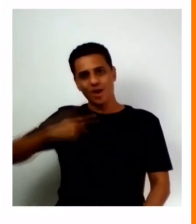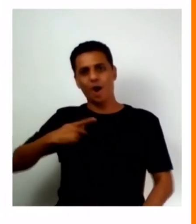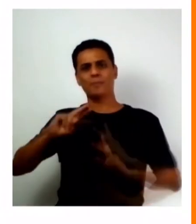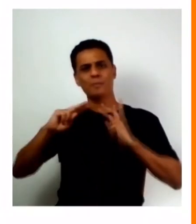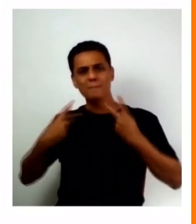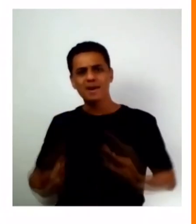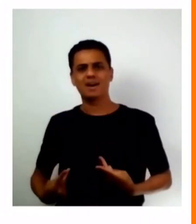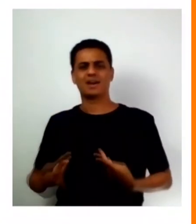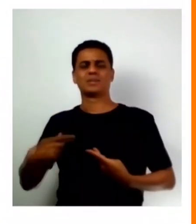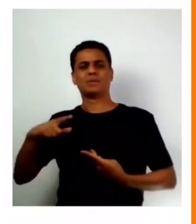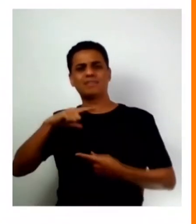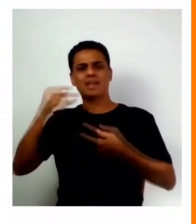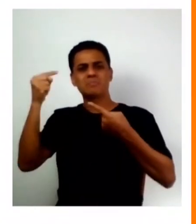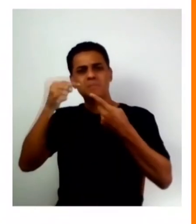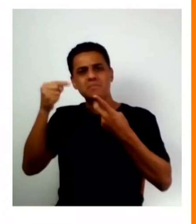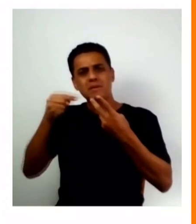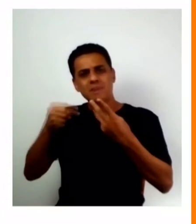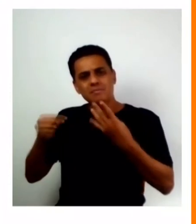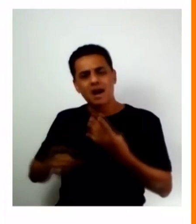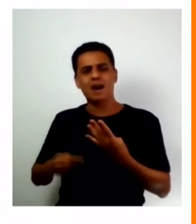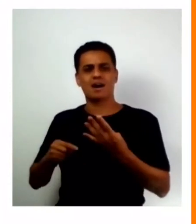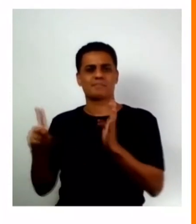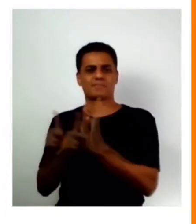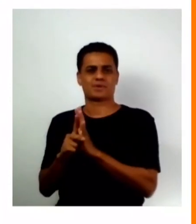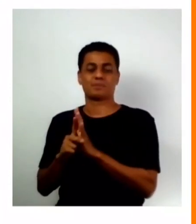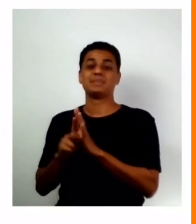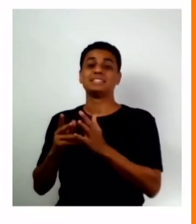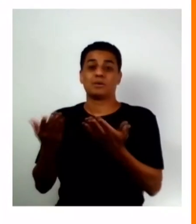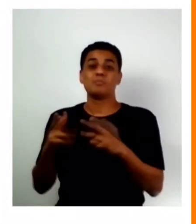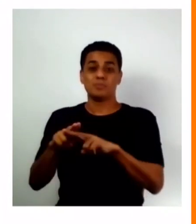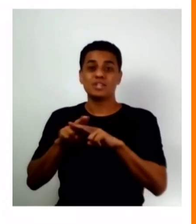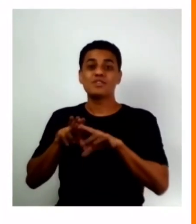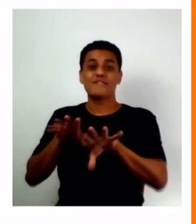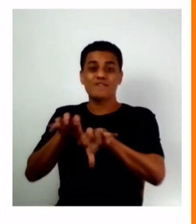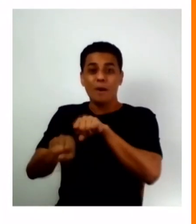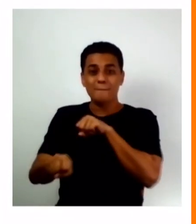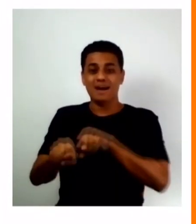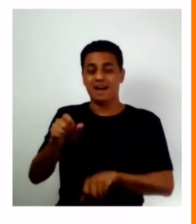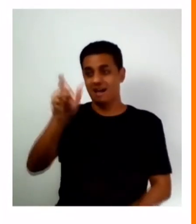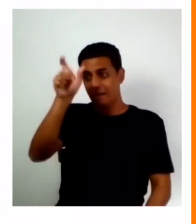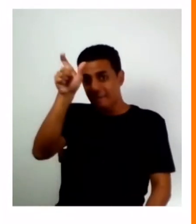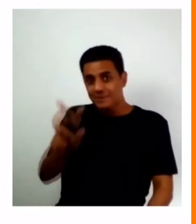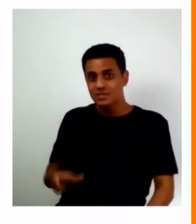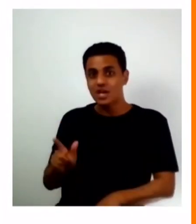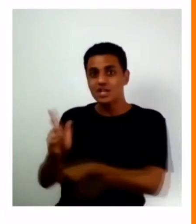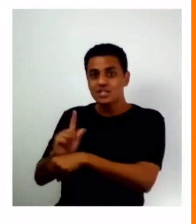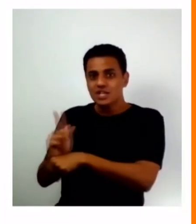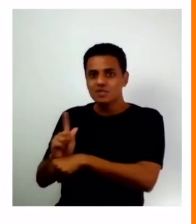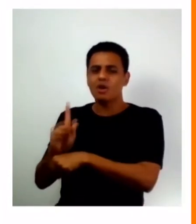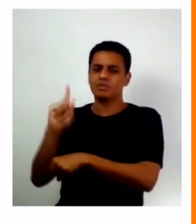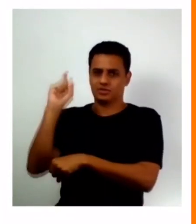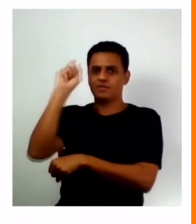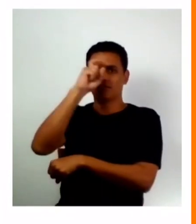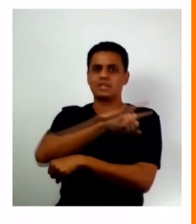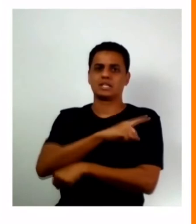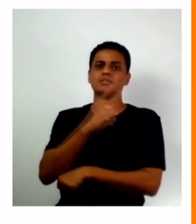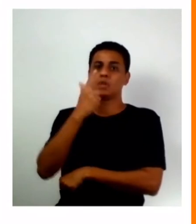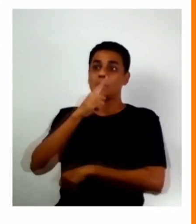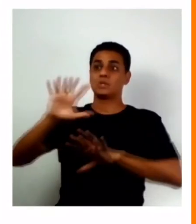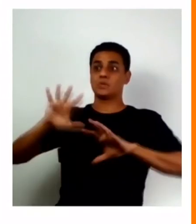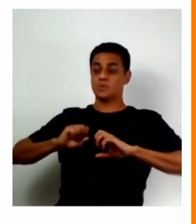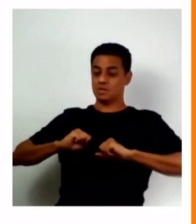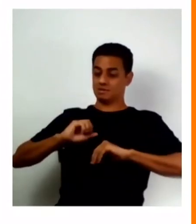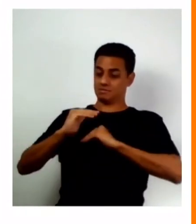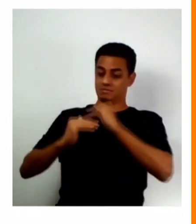Por isso, formar gestores culturales é difícil. E adquirir capacidades para a gestão cultural também é um caminho que nunca se